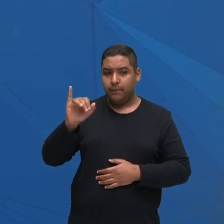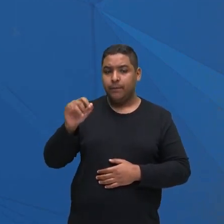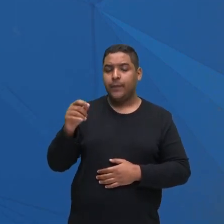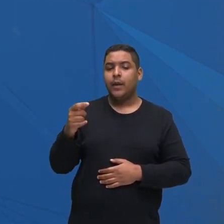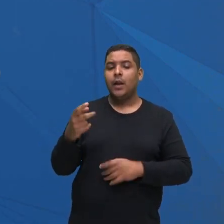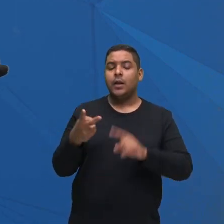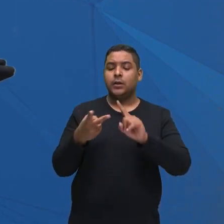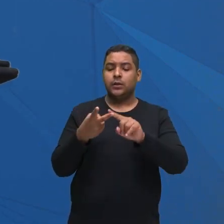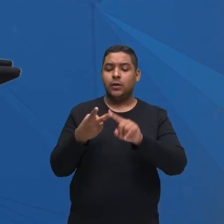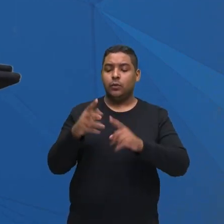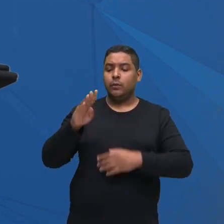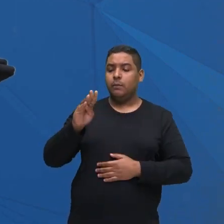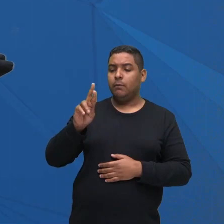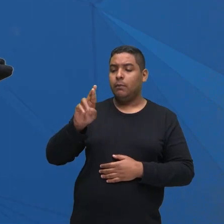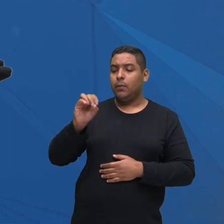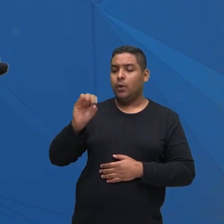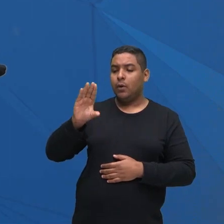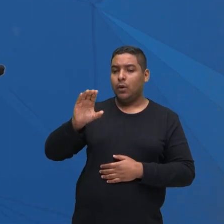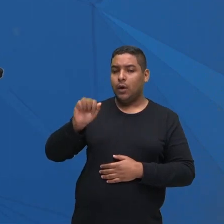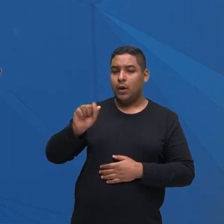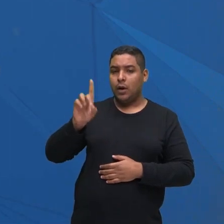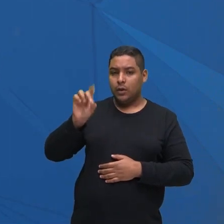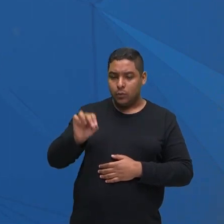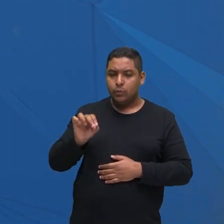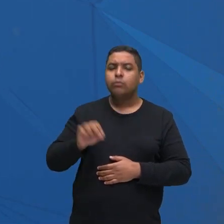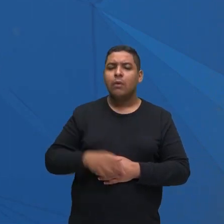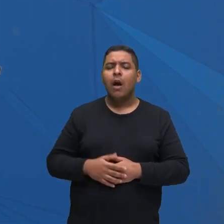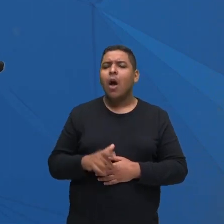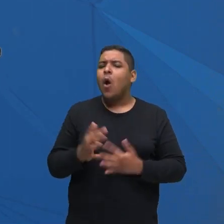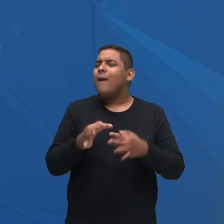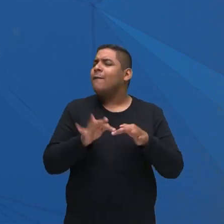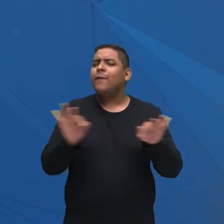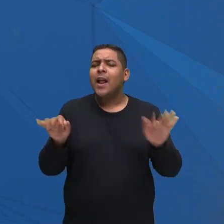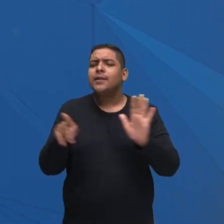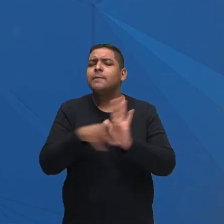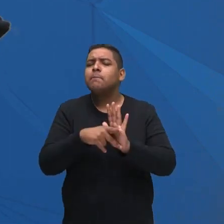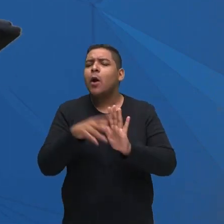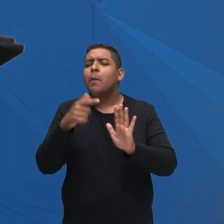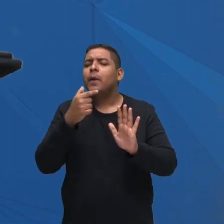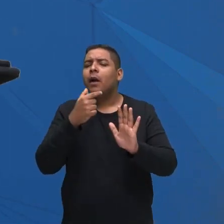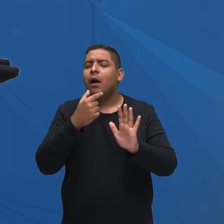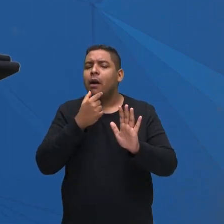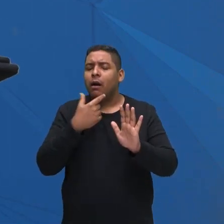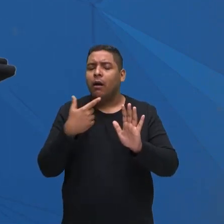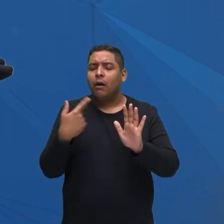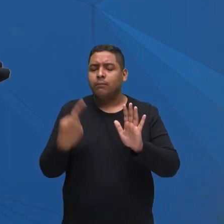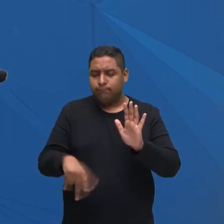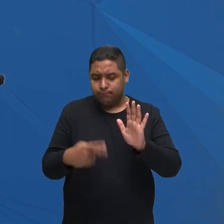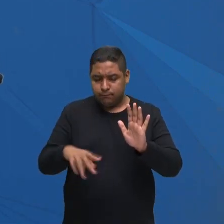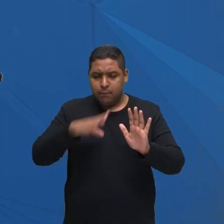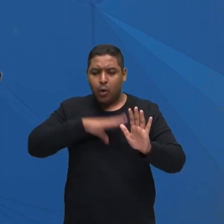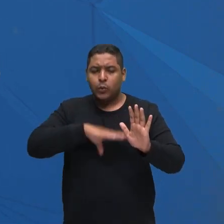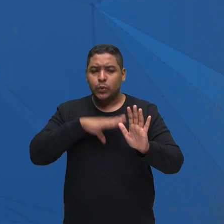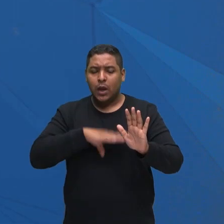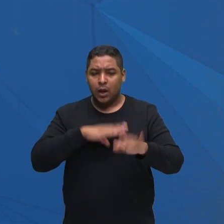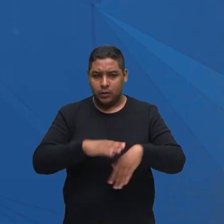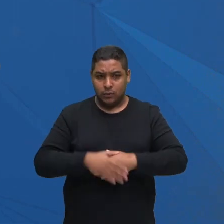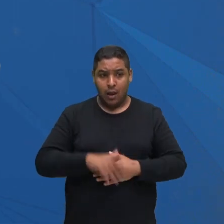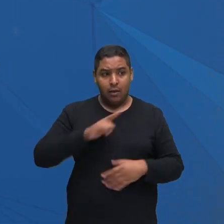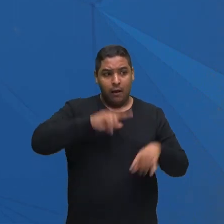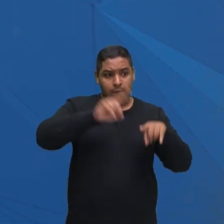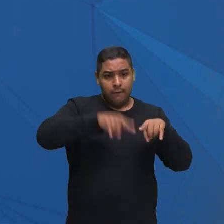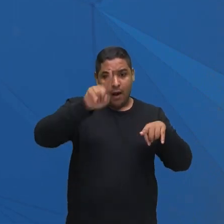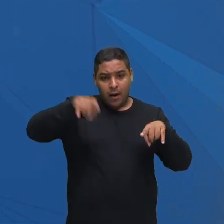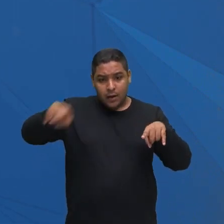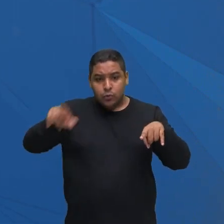ele traz esses termos típicos e característicos do nosso, né, um português, a gente fala português, mas traz essas variações,